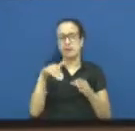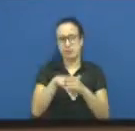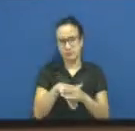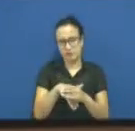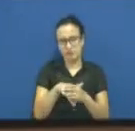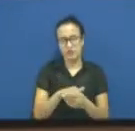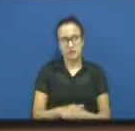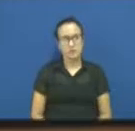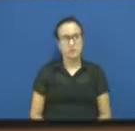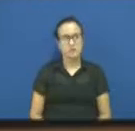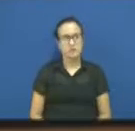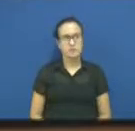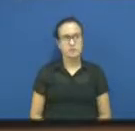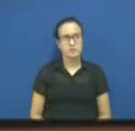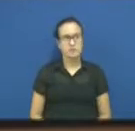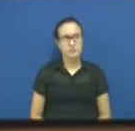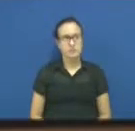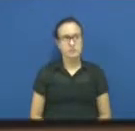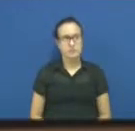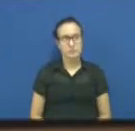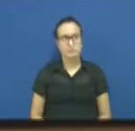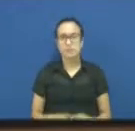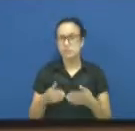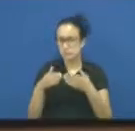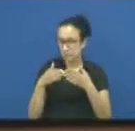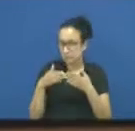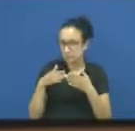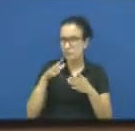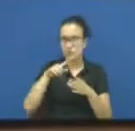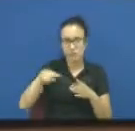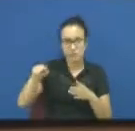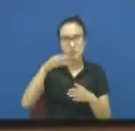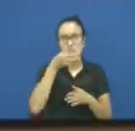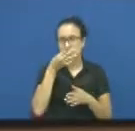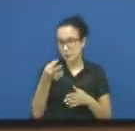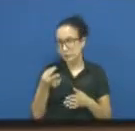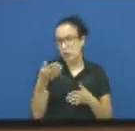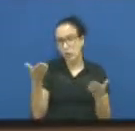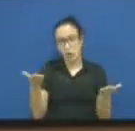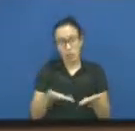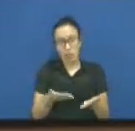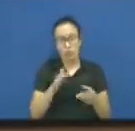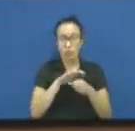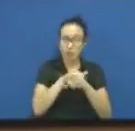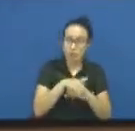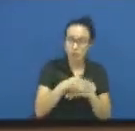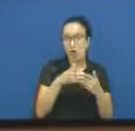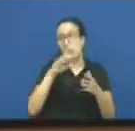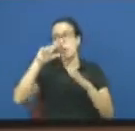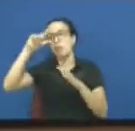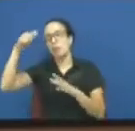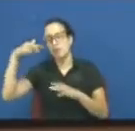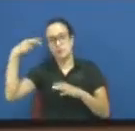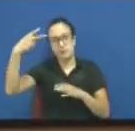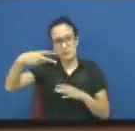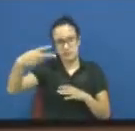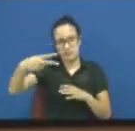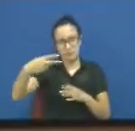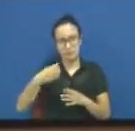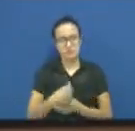matéria. Portanto, nós poderemos deliberar sobre a matéria ainda nesta noite ou na próxima segunda-feira.